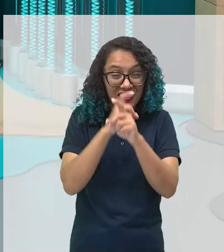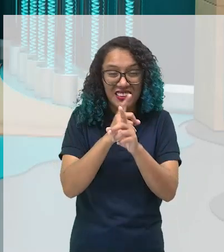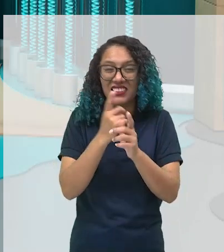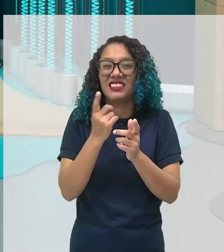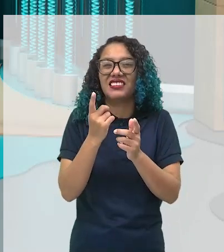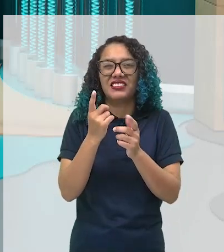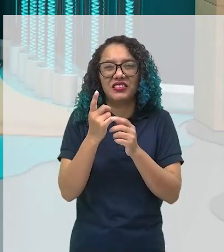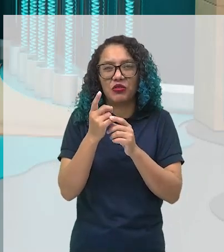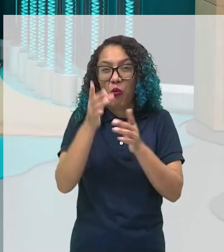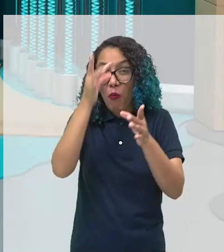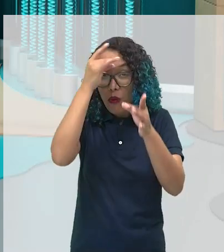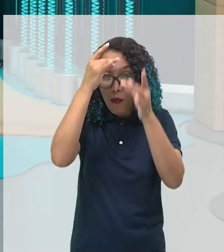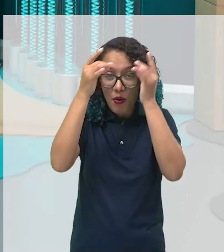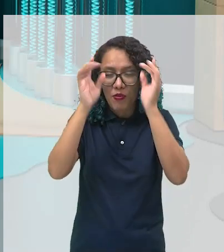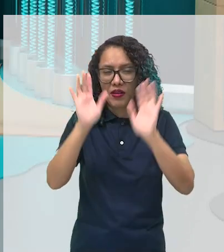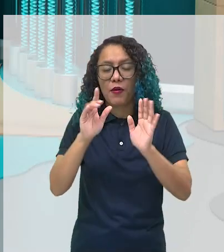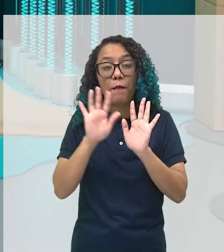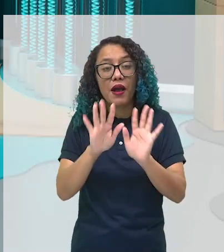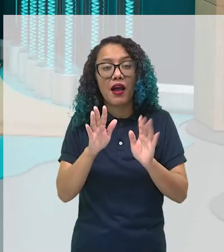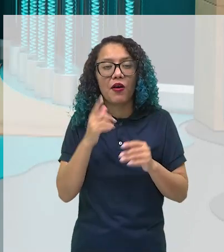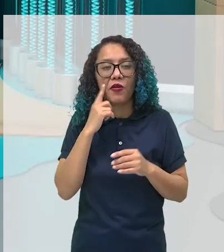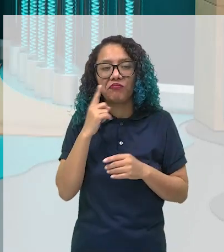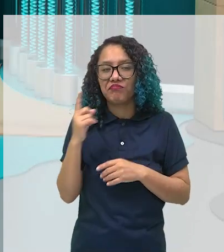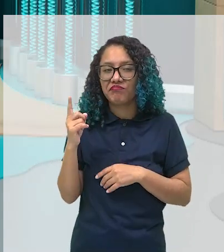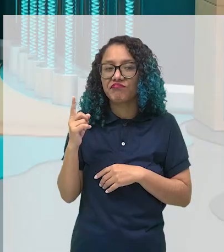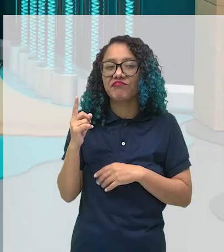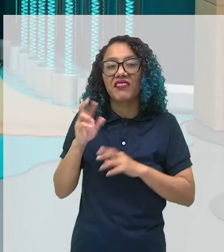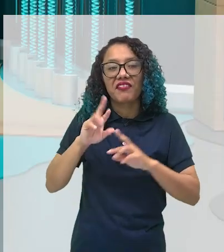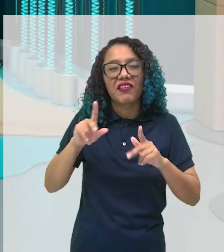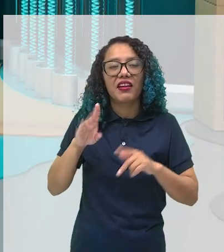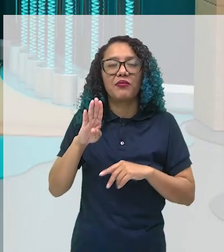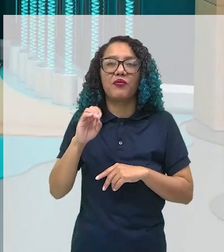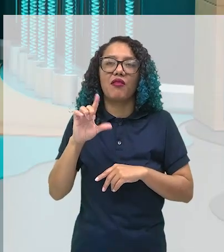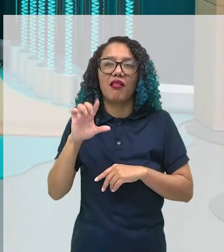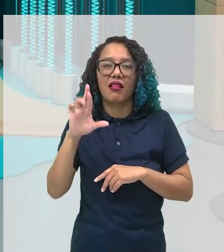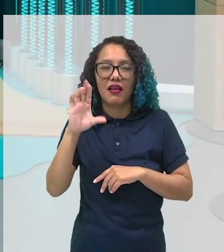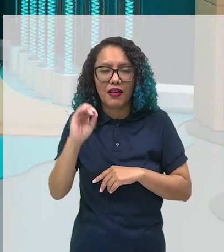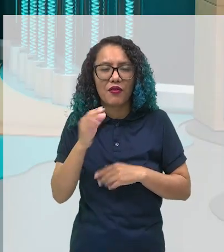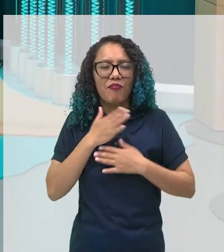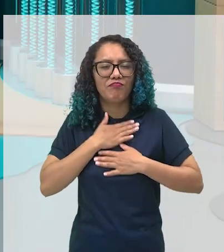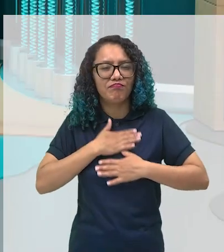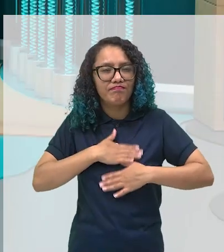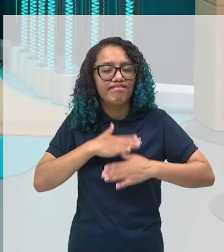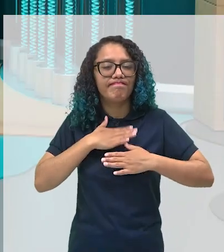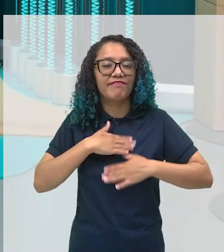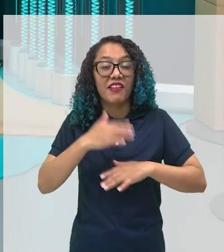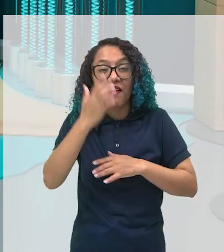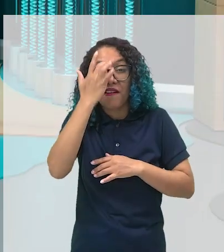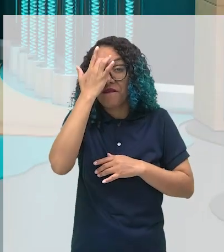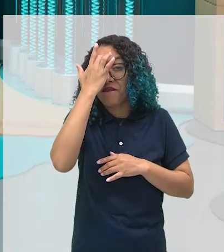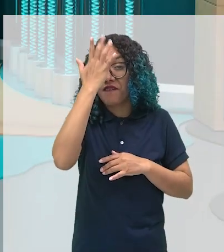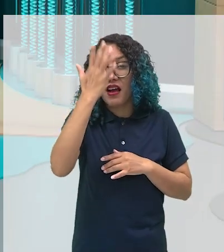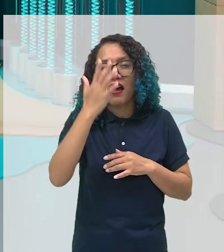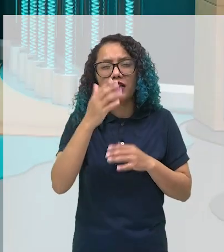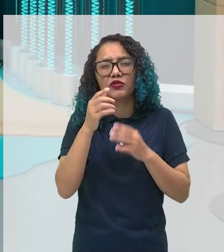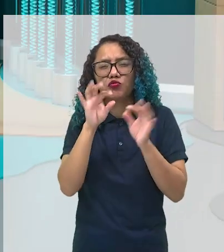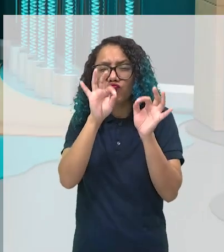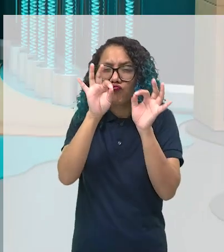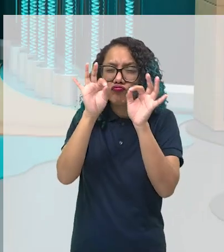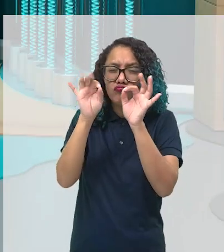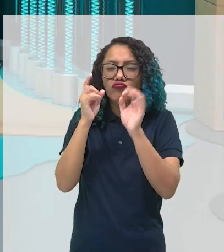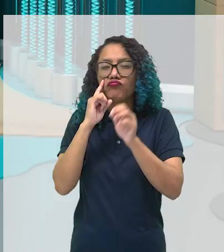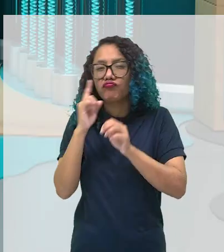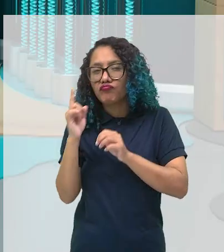de decorar. Já o bolero não, olha, bem suave, bem mais fácil de você acompanhar,